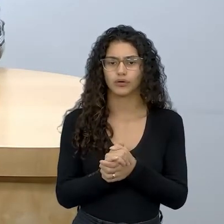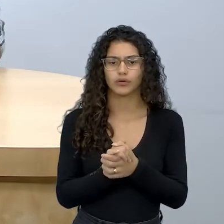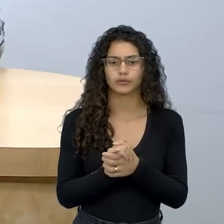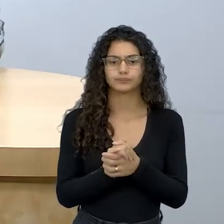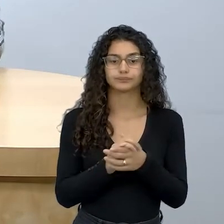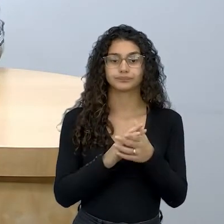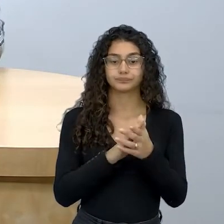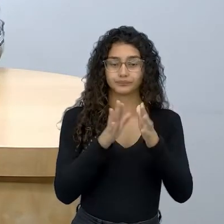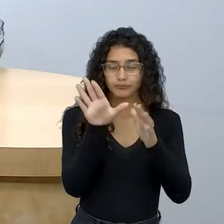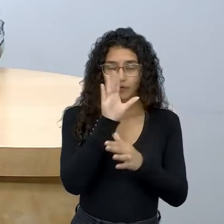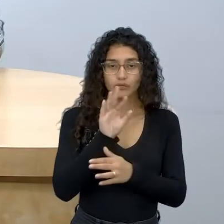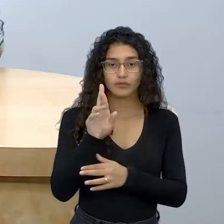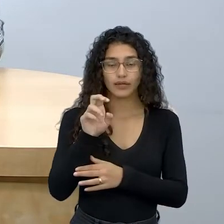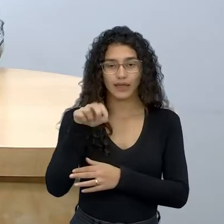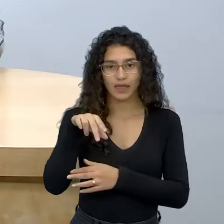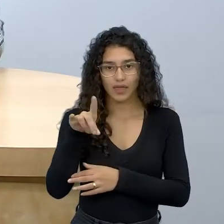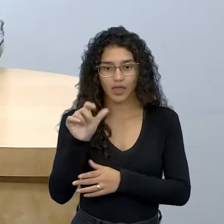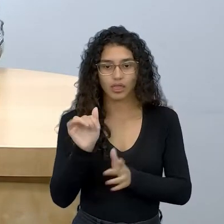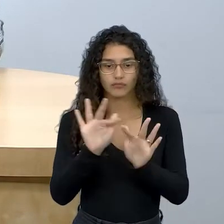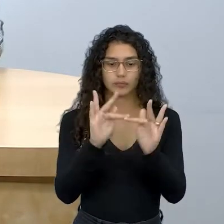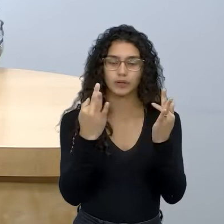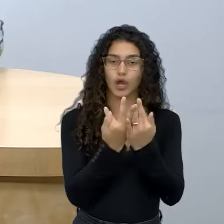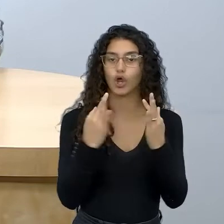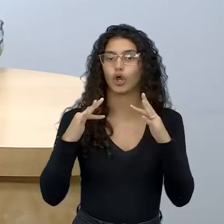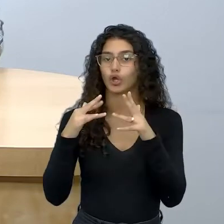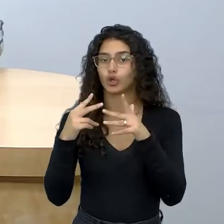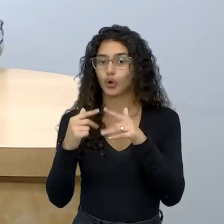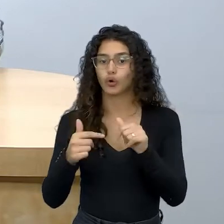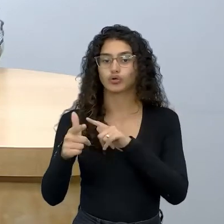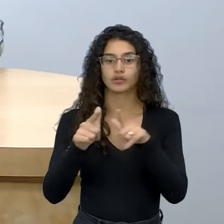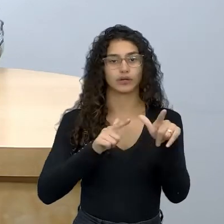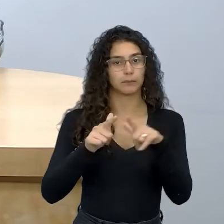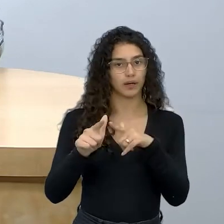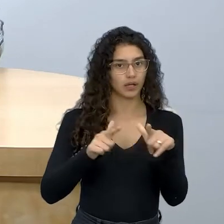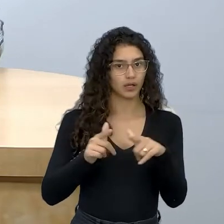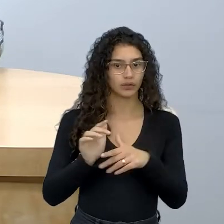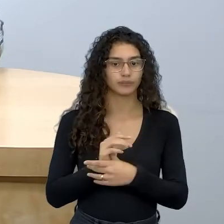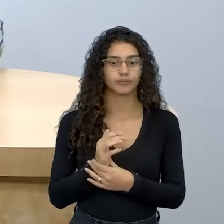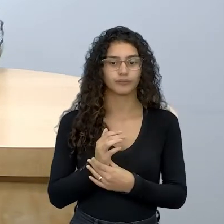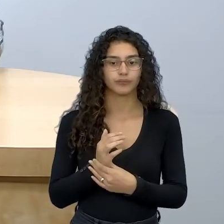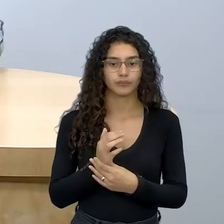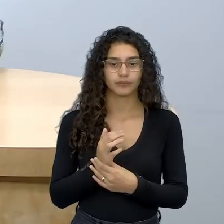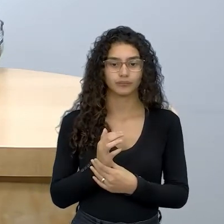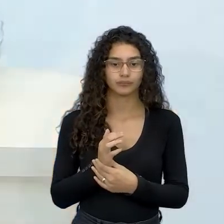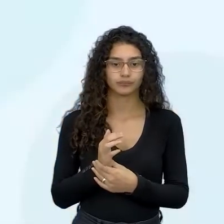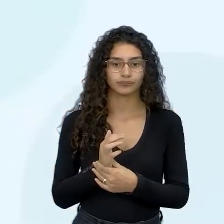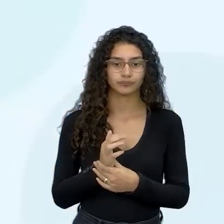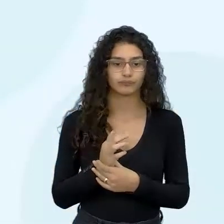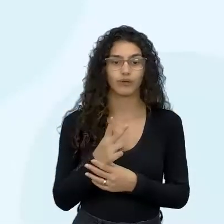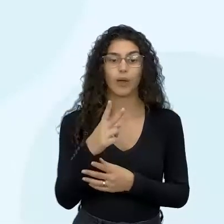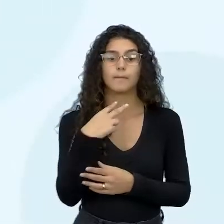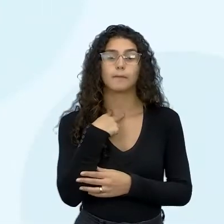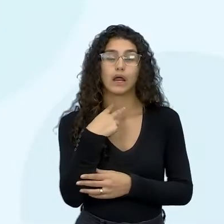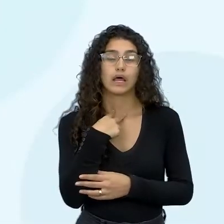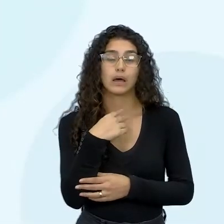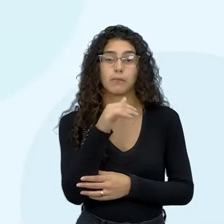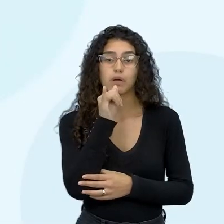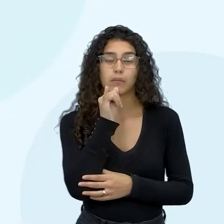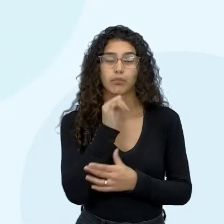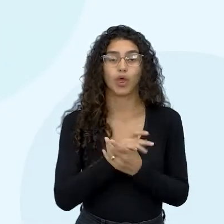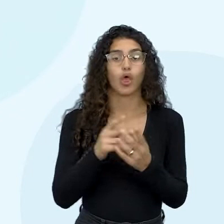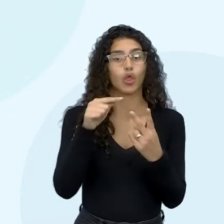renda familiar, é de todo mundo que está trabalhando, né? Todo mundo, se, por exemplo, duas